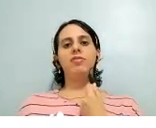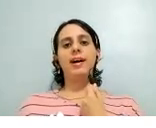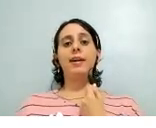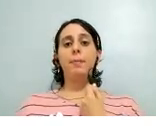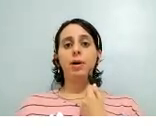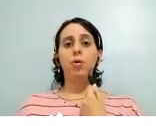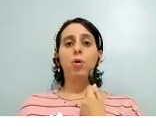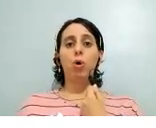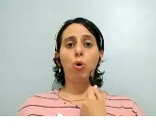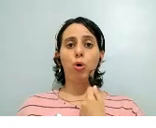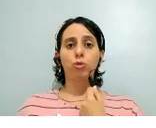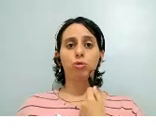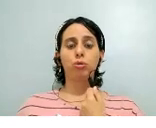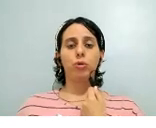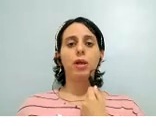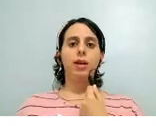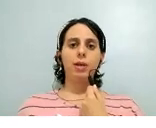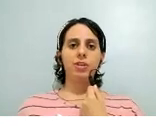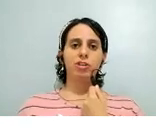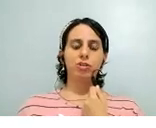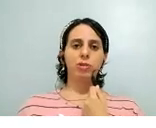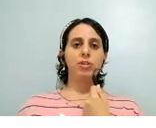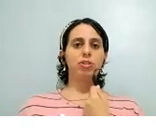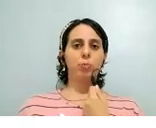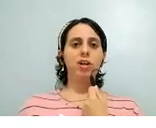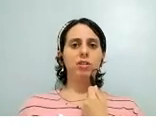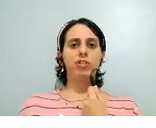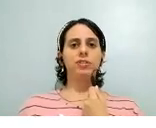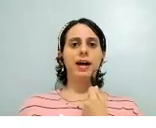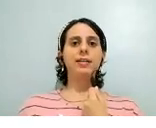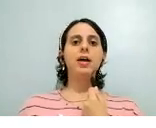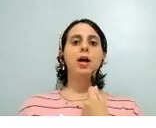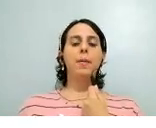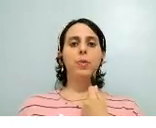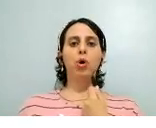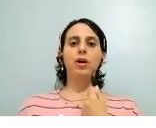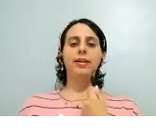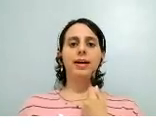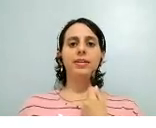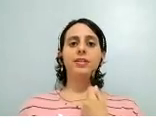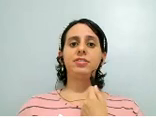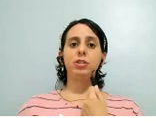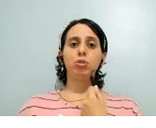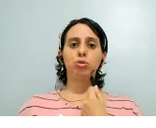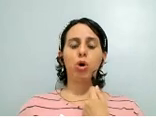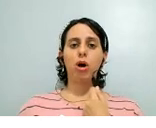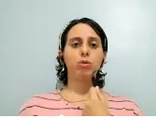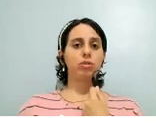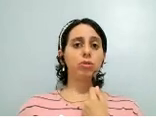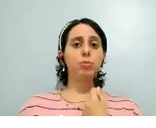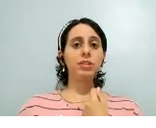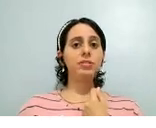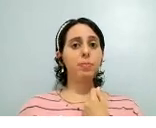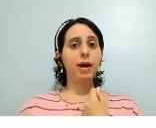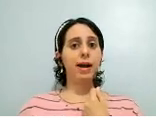Não levar a mão ao rosto. Lembra que a gente falou das portas de entrada? Boca, nariz e os olhos